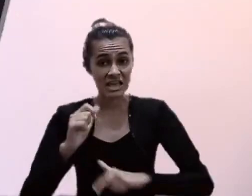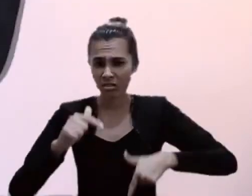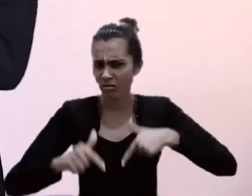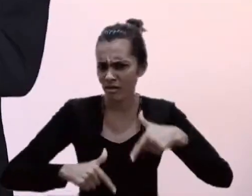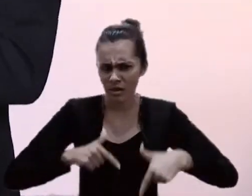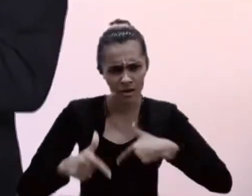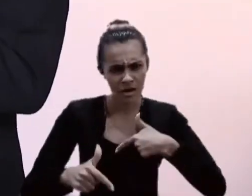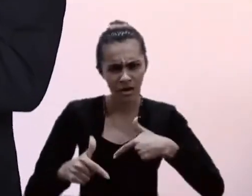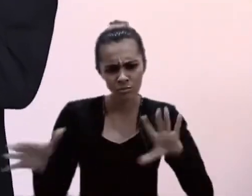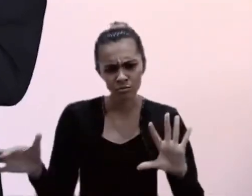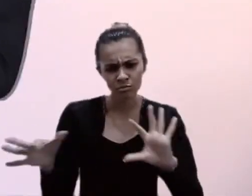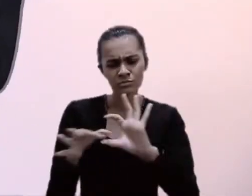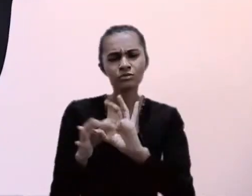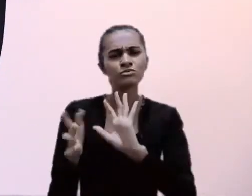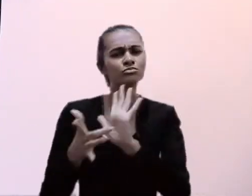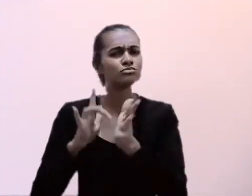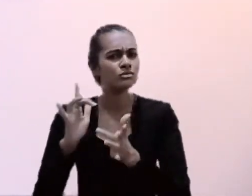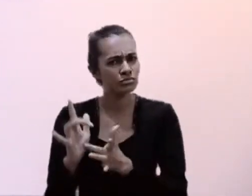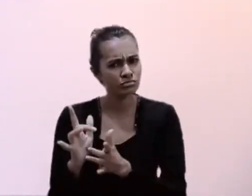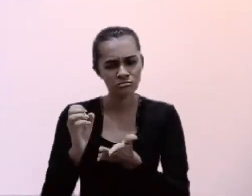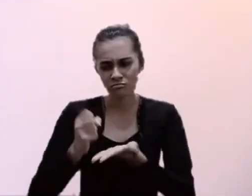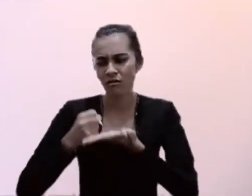colaboramos com o nosso Senhor,